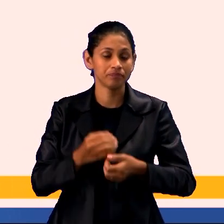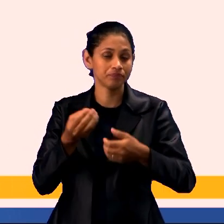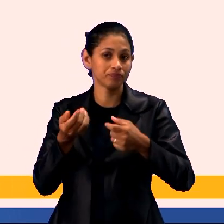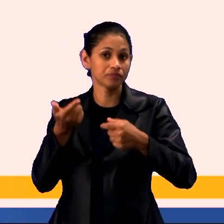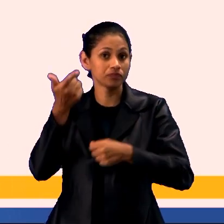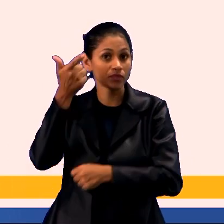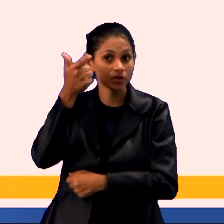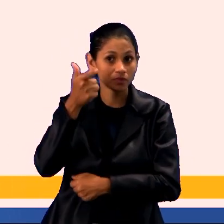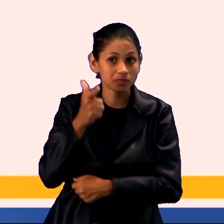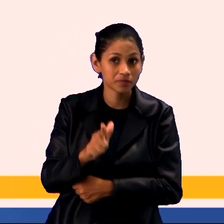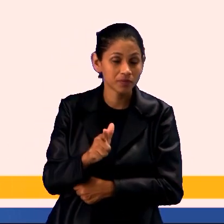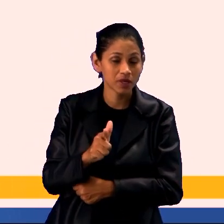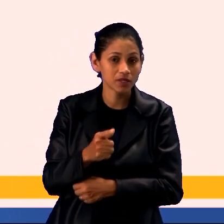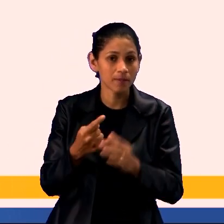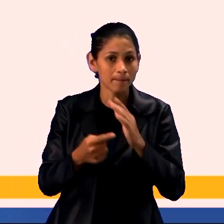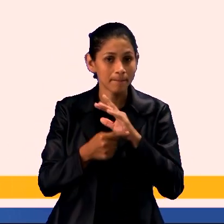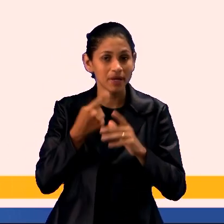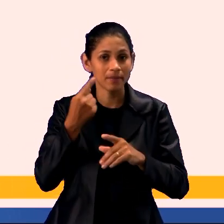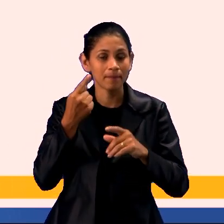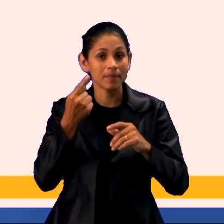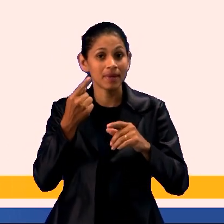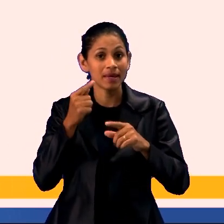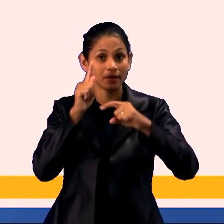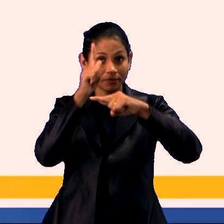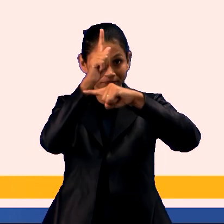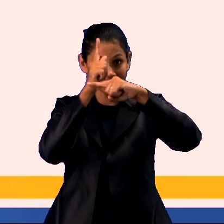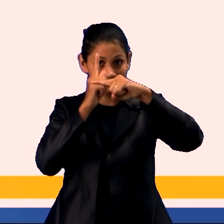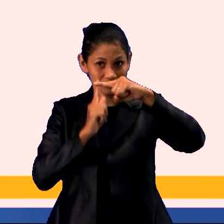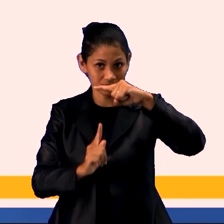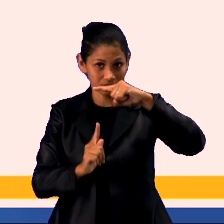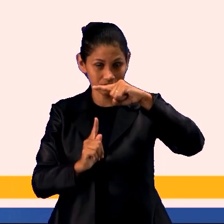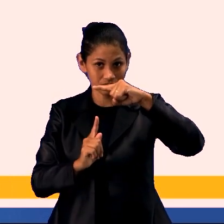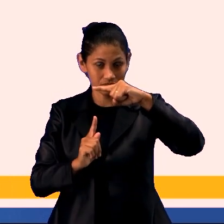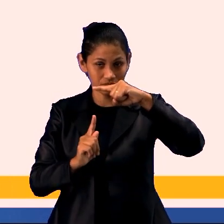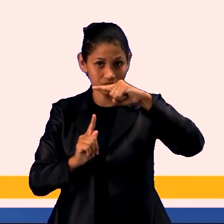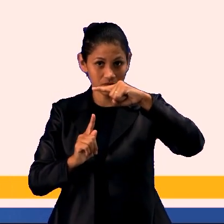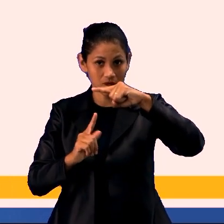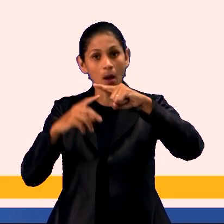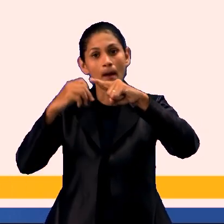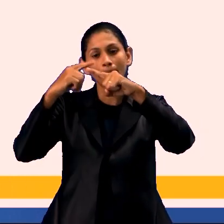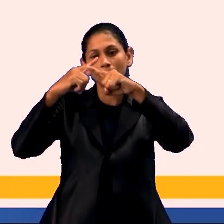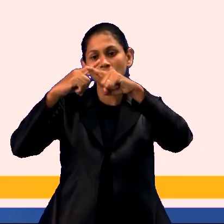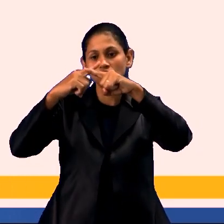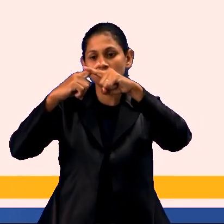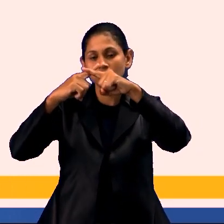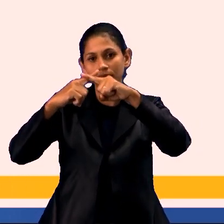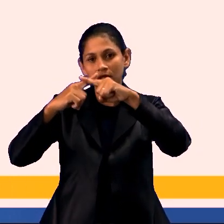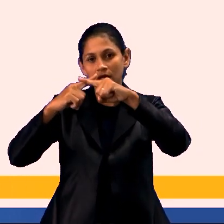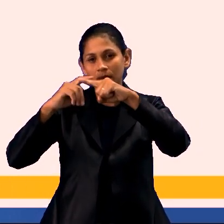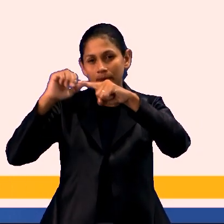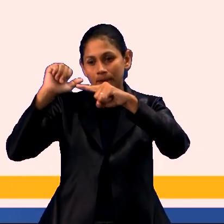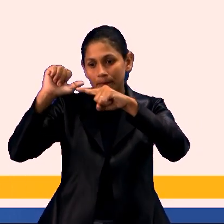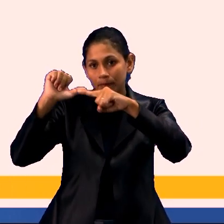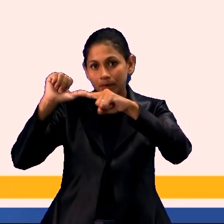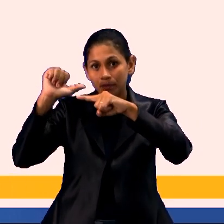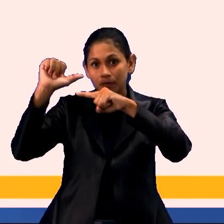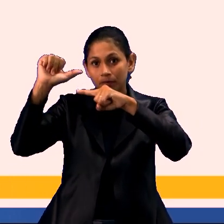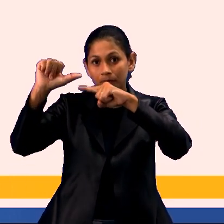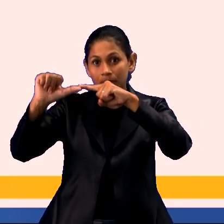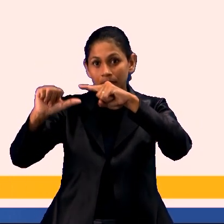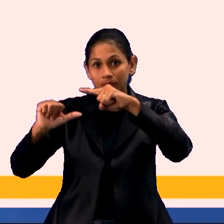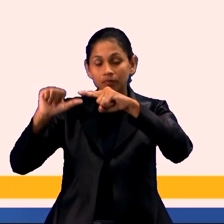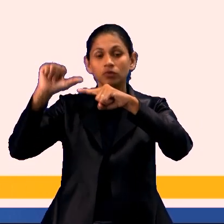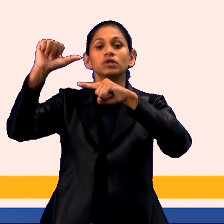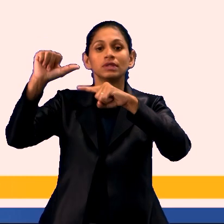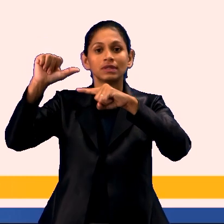repete a primeira fração e multiplica pelo inverso da segunda. E para inverter, você